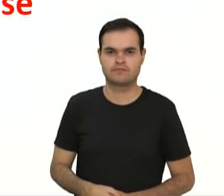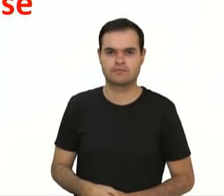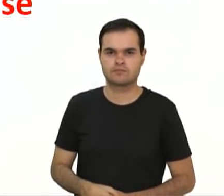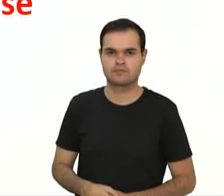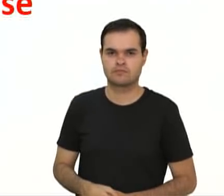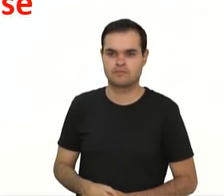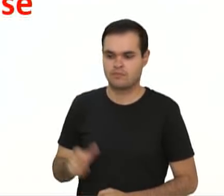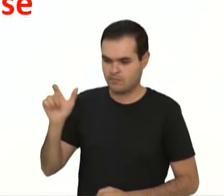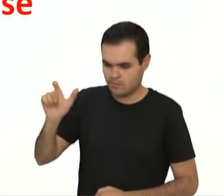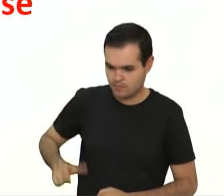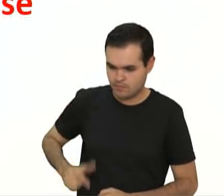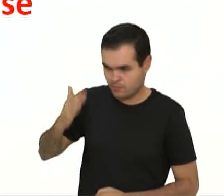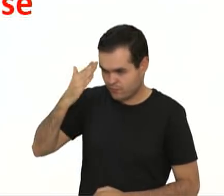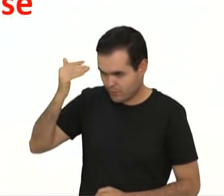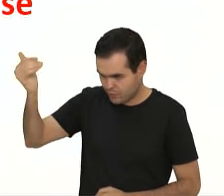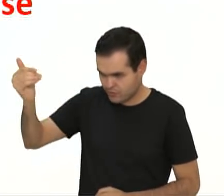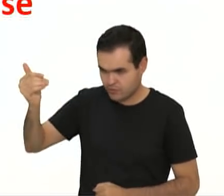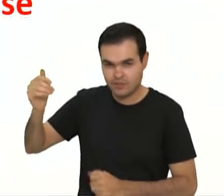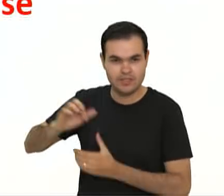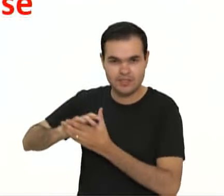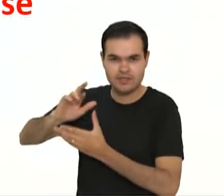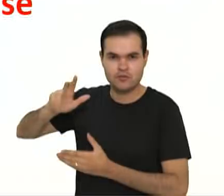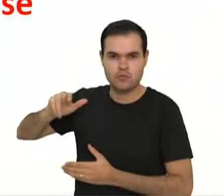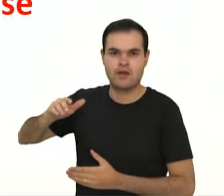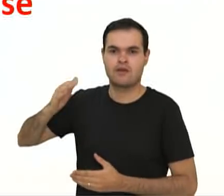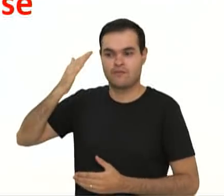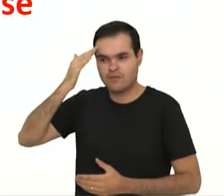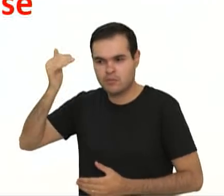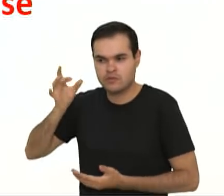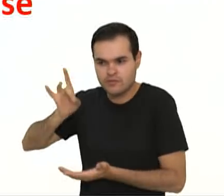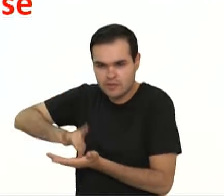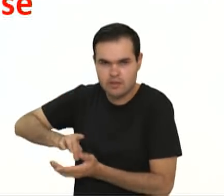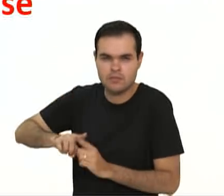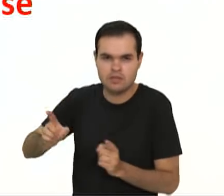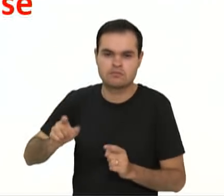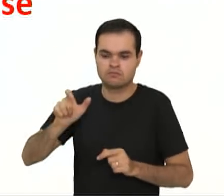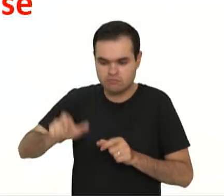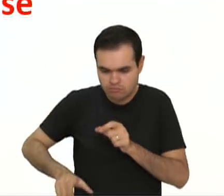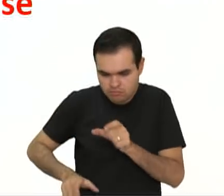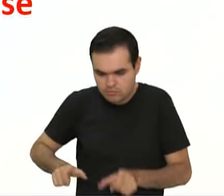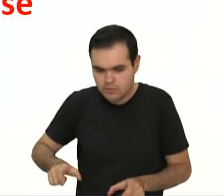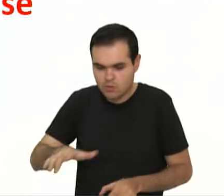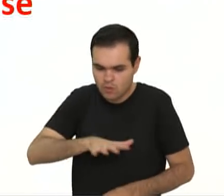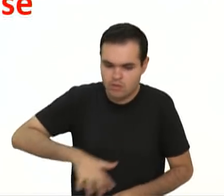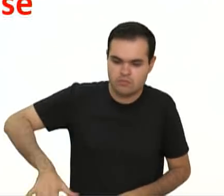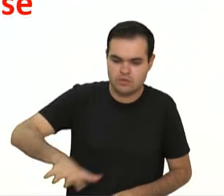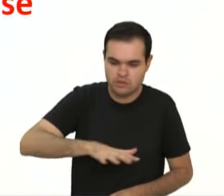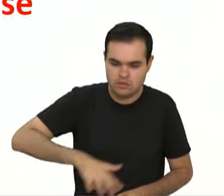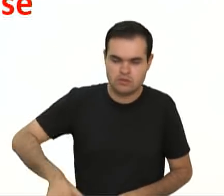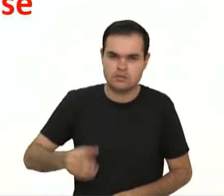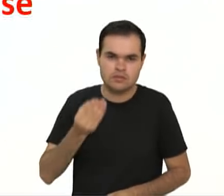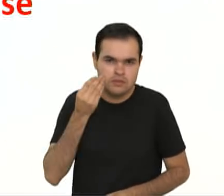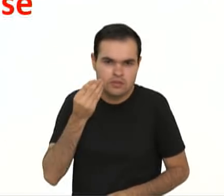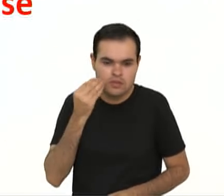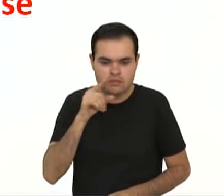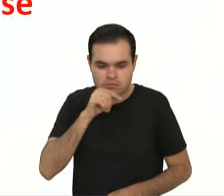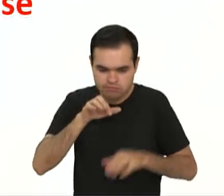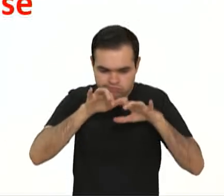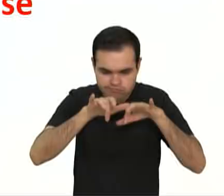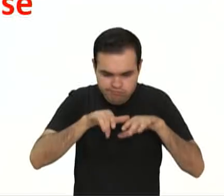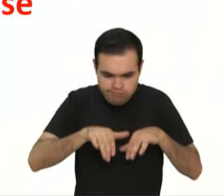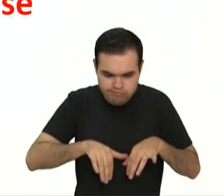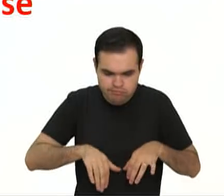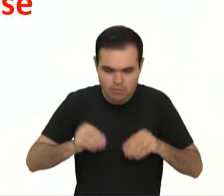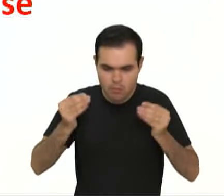Celebridades descelebradas. É preciso administrar a imagem pública em um ambiente em que até aspirantes a tuiteiros se